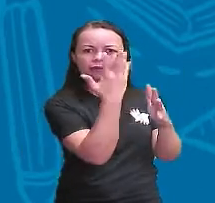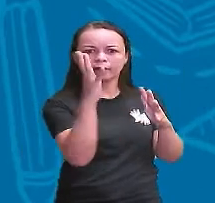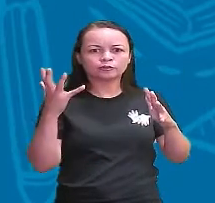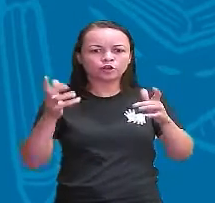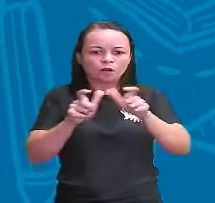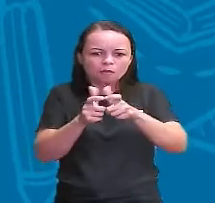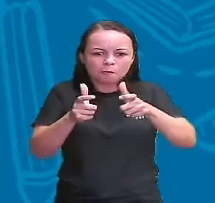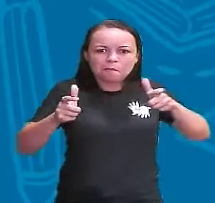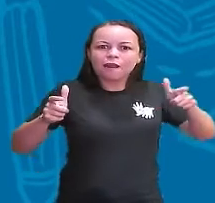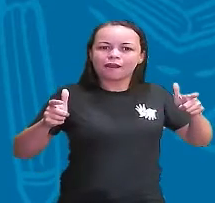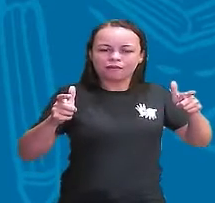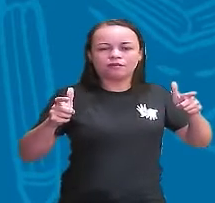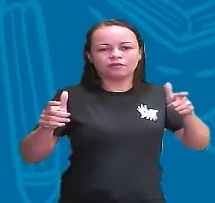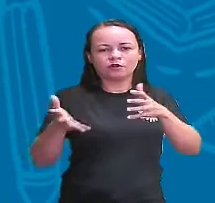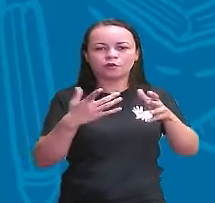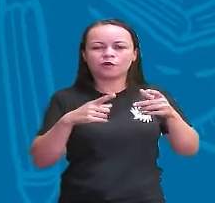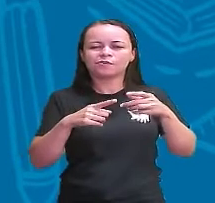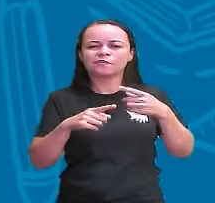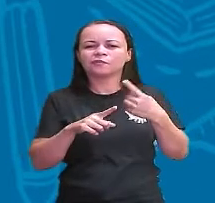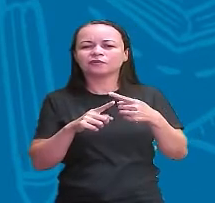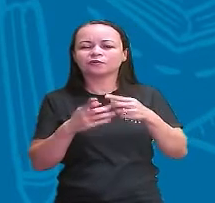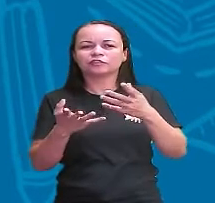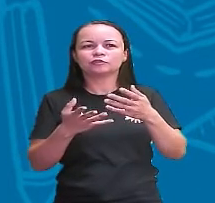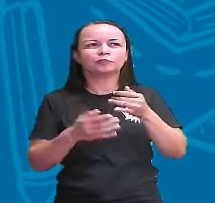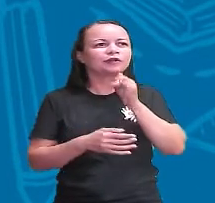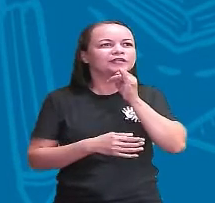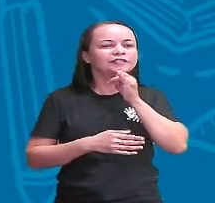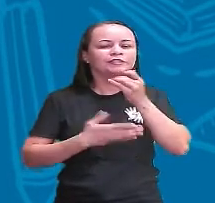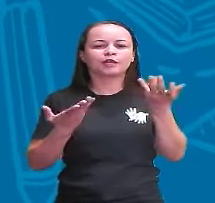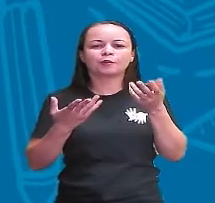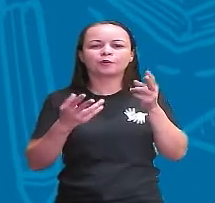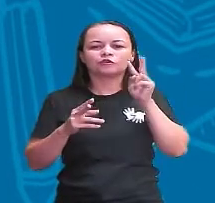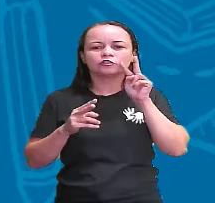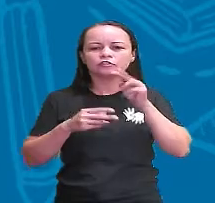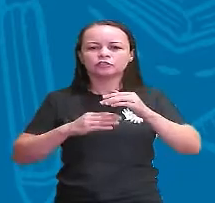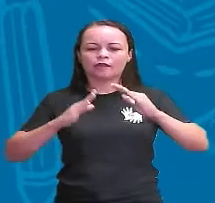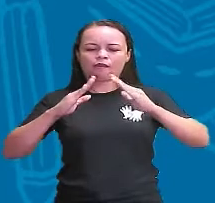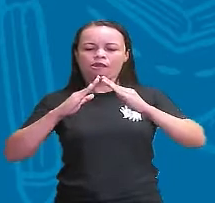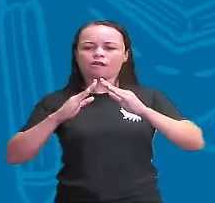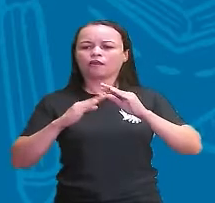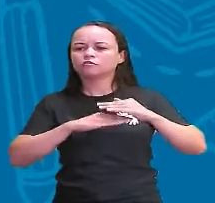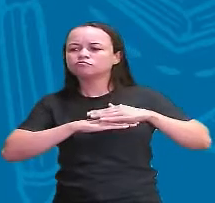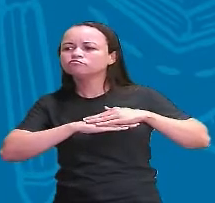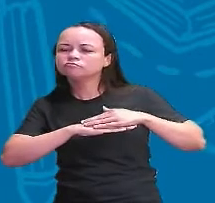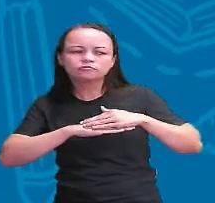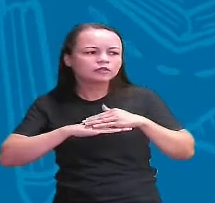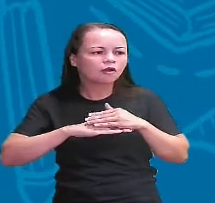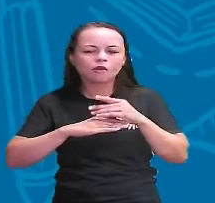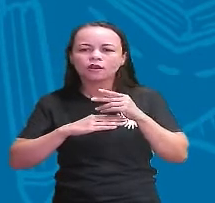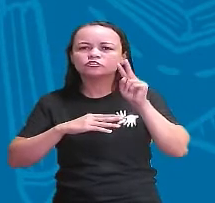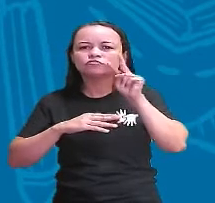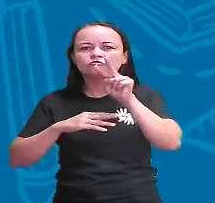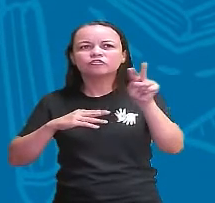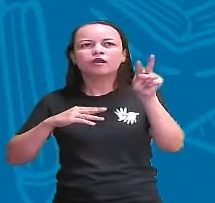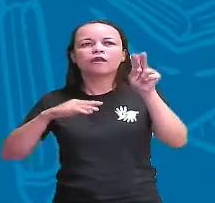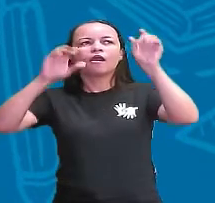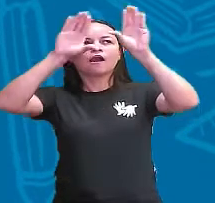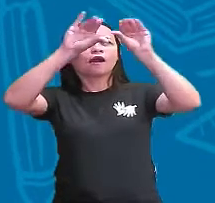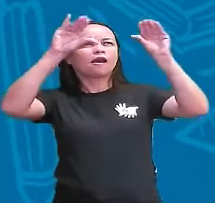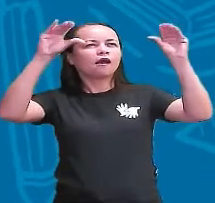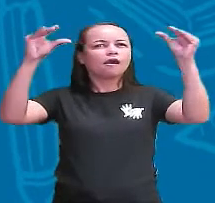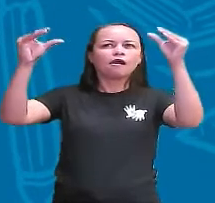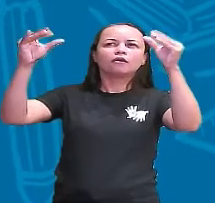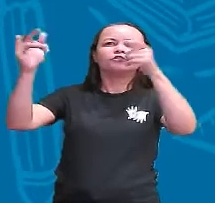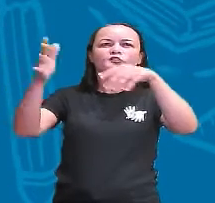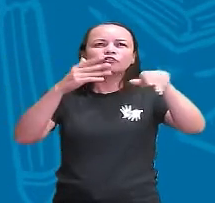chega, coloca a cabeça do lado de fora de casa e olha para o céu, olha para as nuvens, né? A gente já, a todo momento ali, a gente está vendo